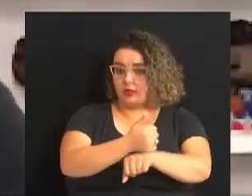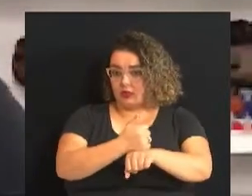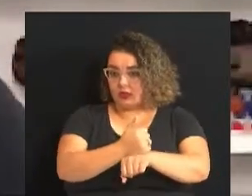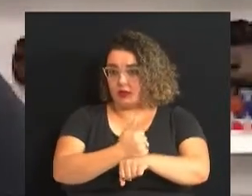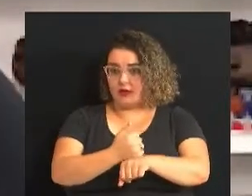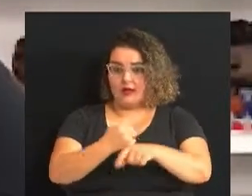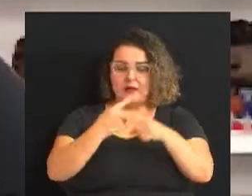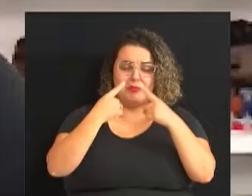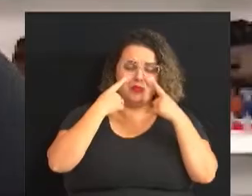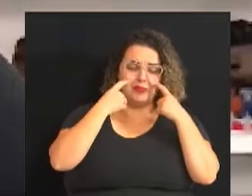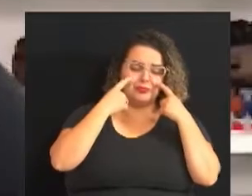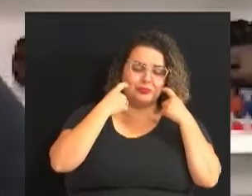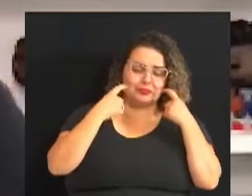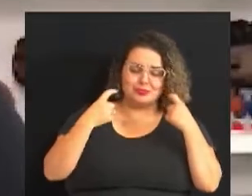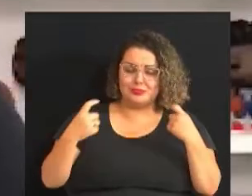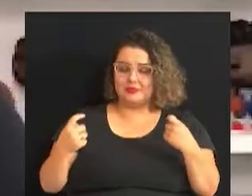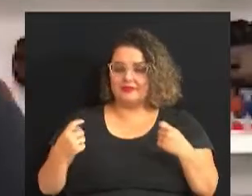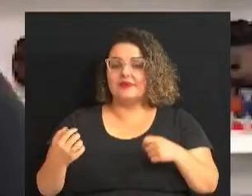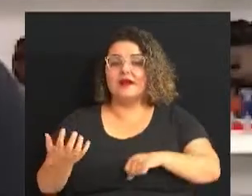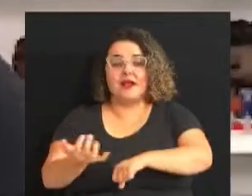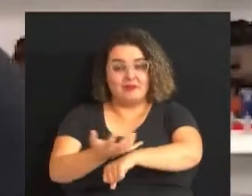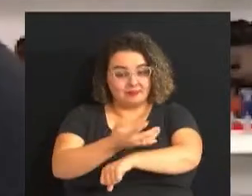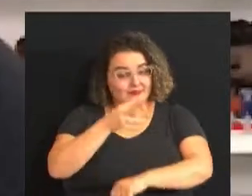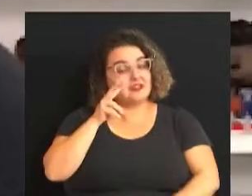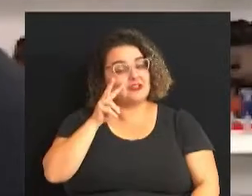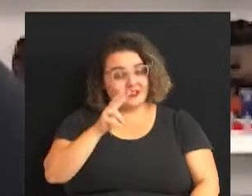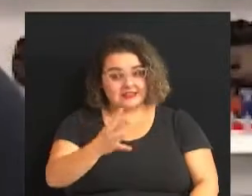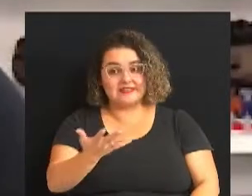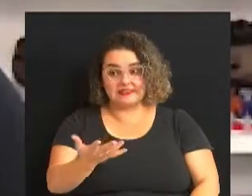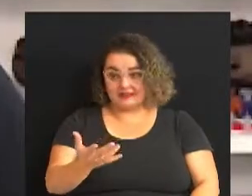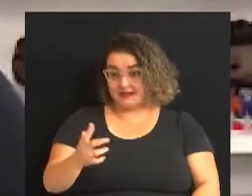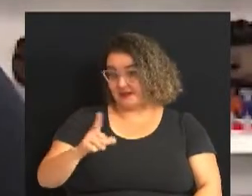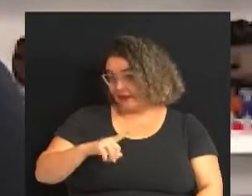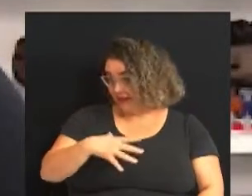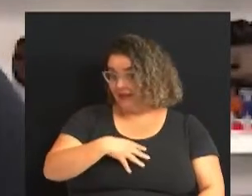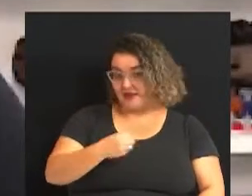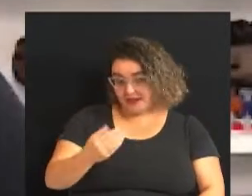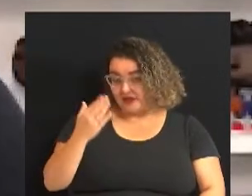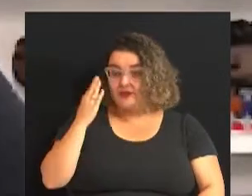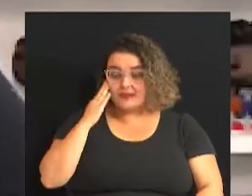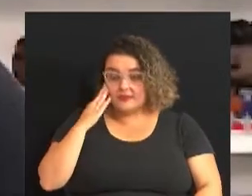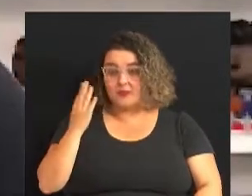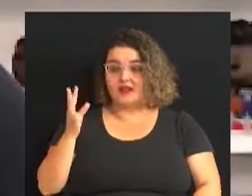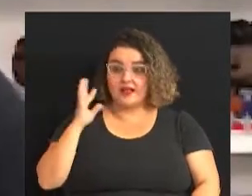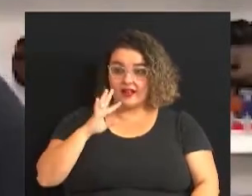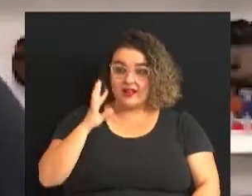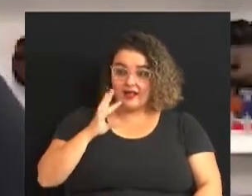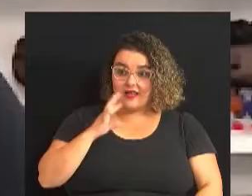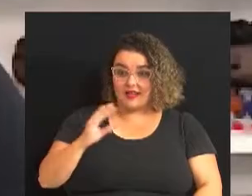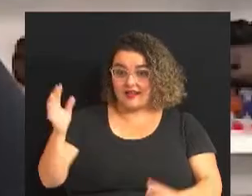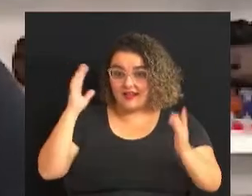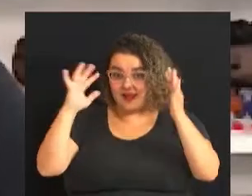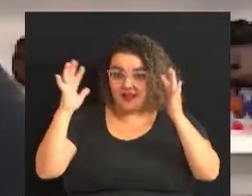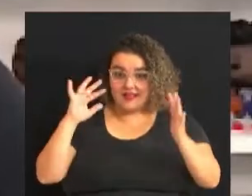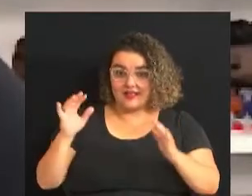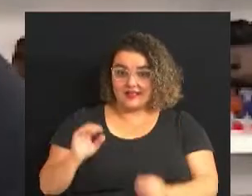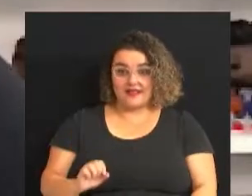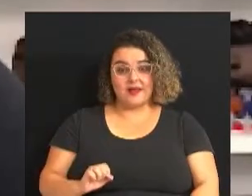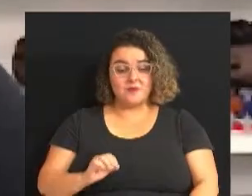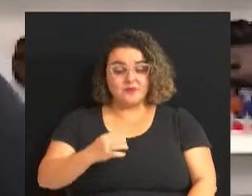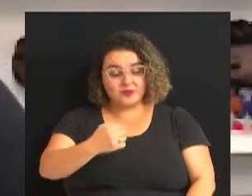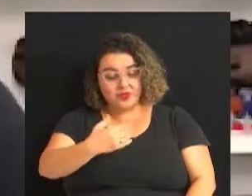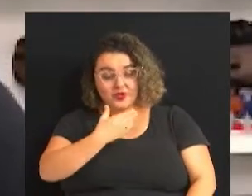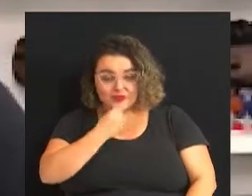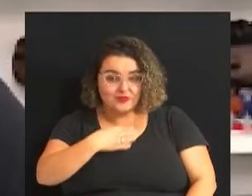prantos. É emocionante para a gente ver, porque a gente tem filho, a gente sabe o quanto que é legal você realizar o sonho de um filho. E também